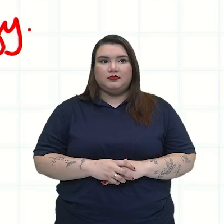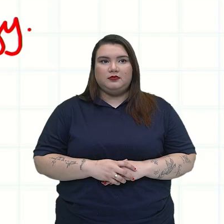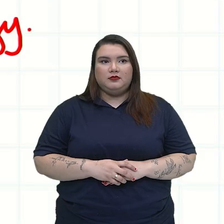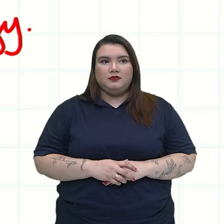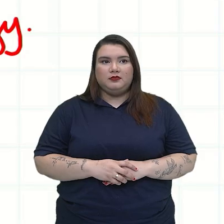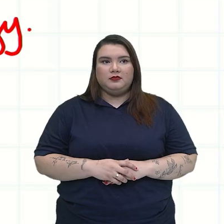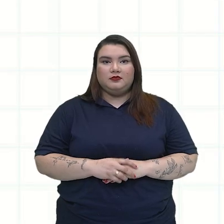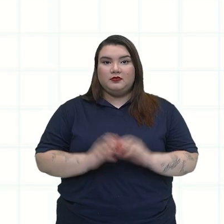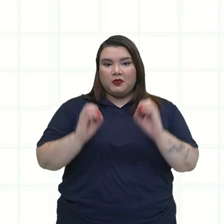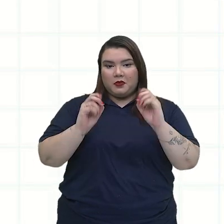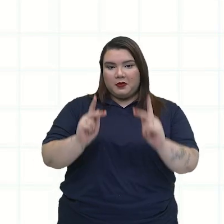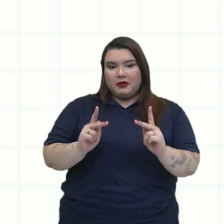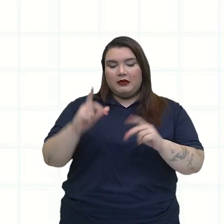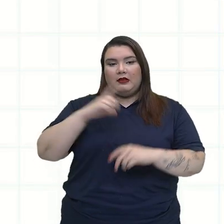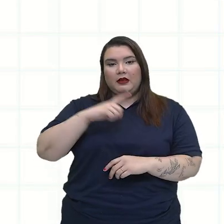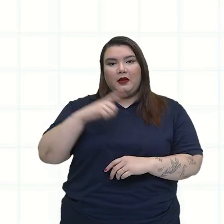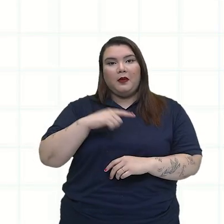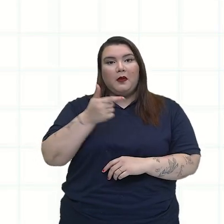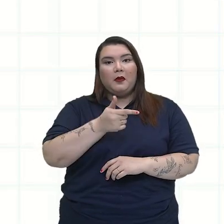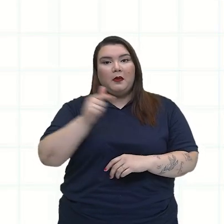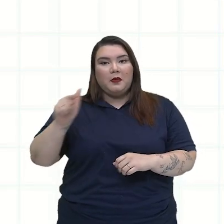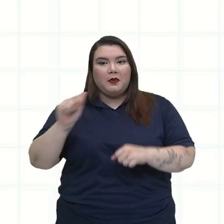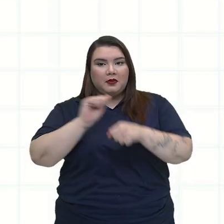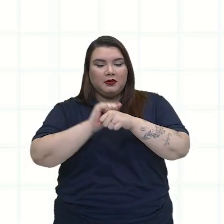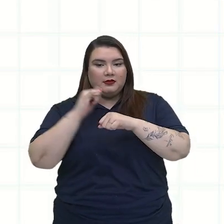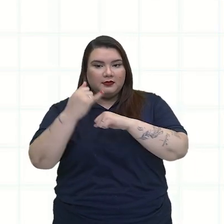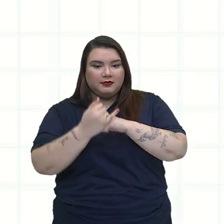Pronto, temos mais um adjetivo aqui.